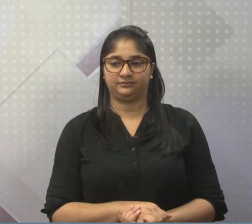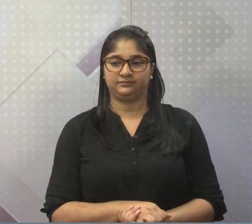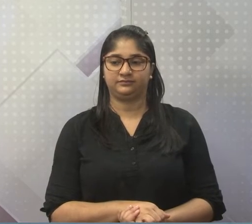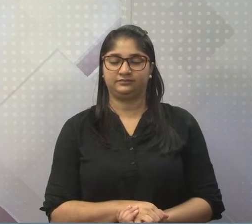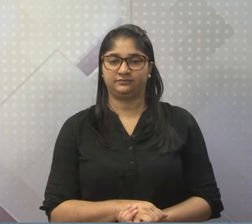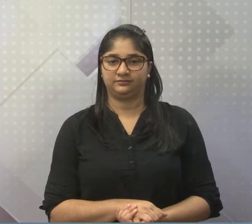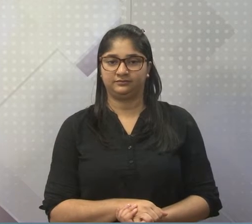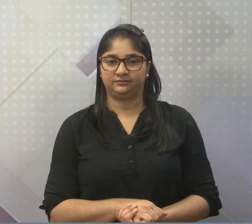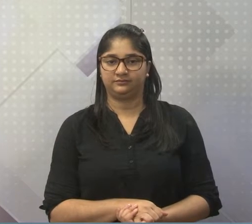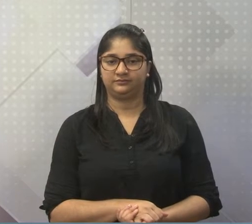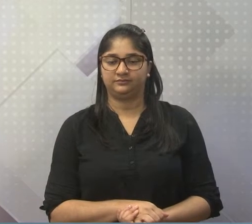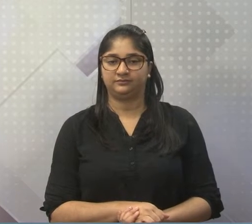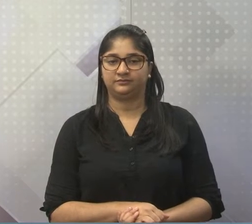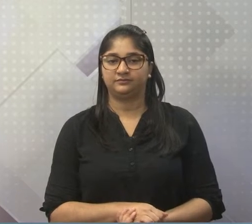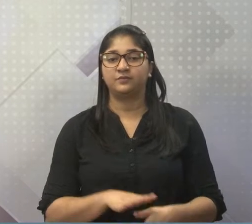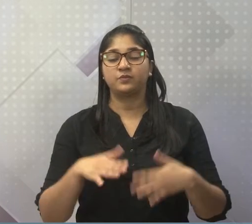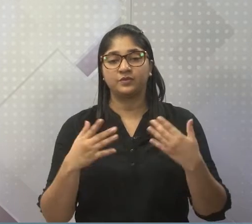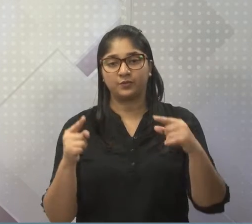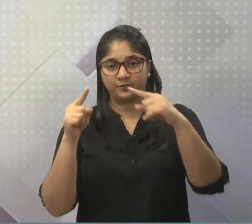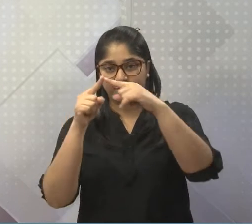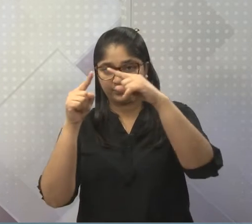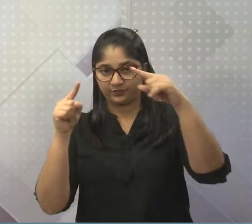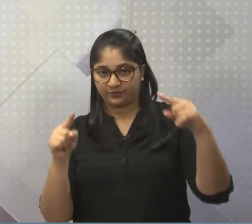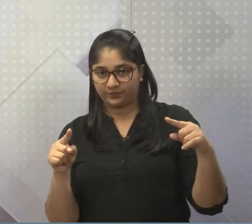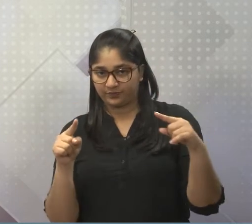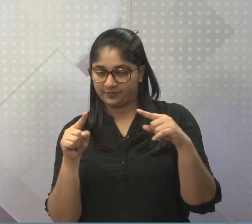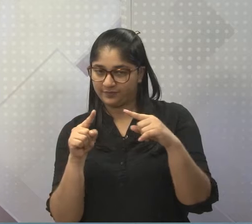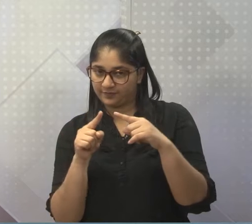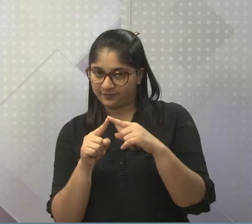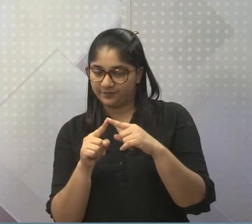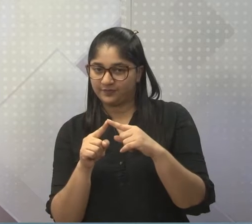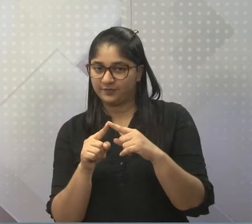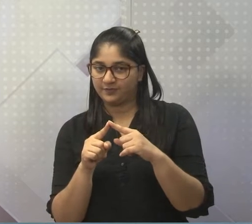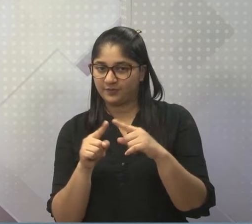deixa eu fazer o meu triângulo médio aqui.